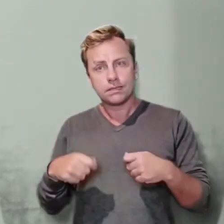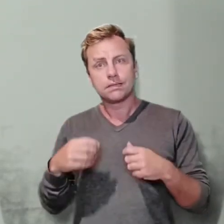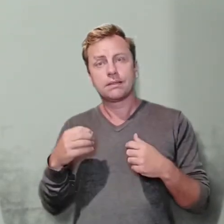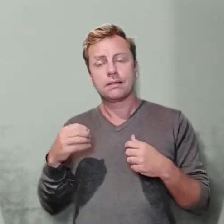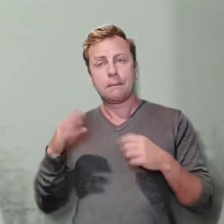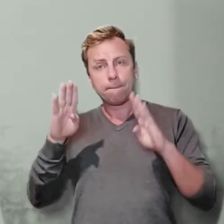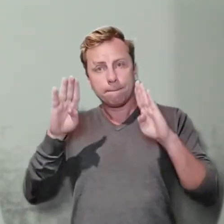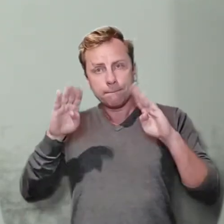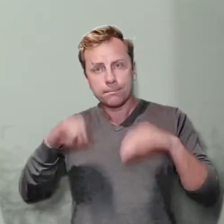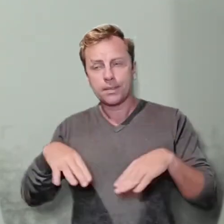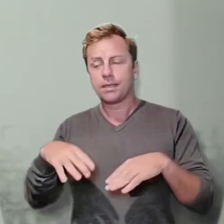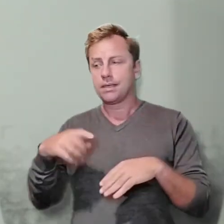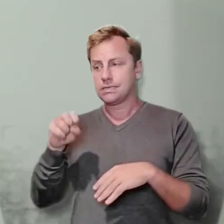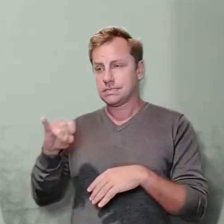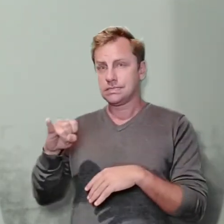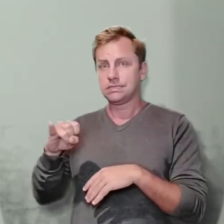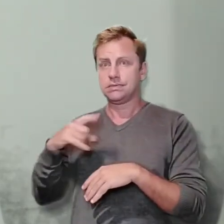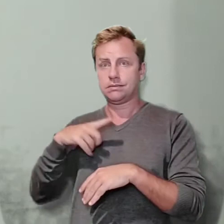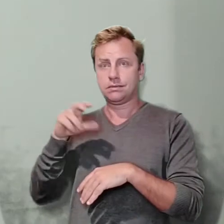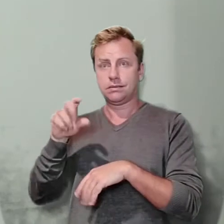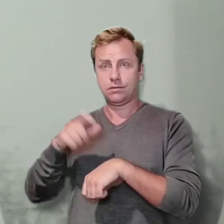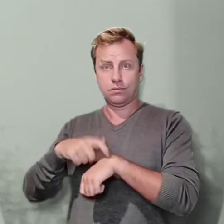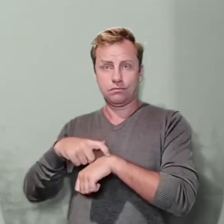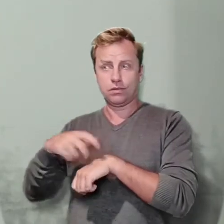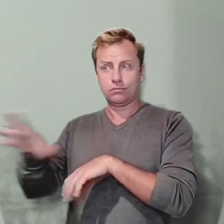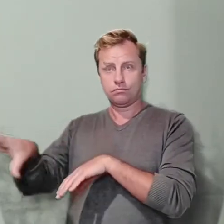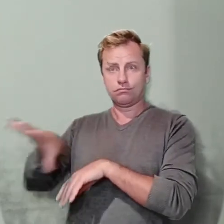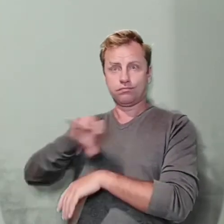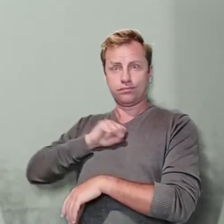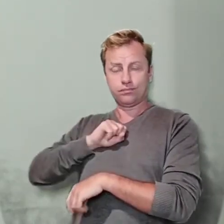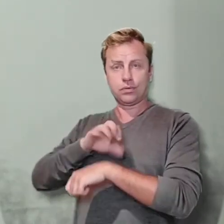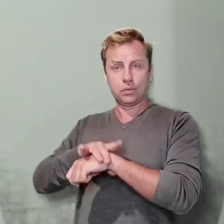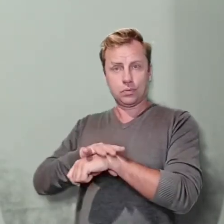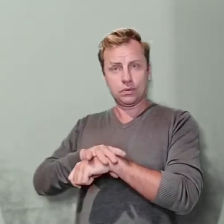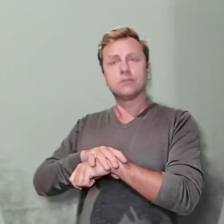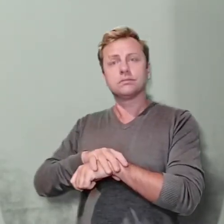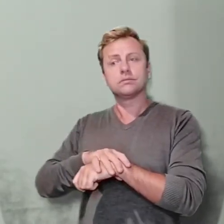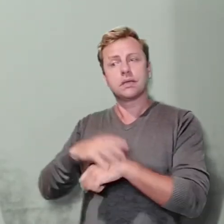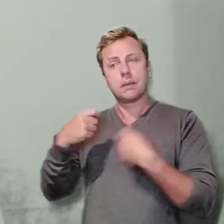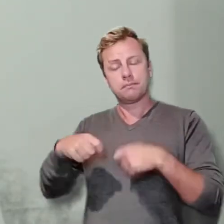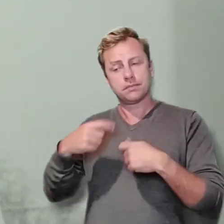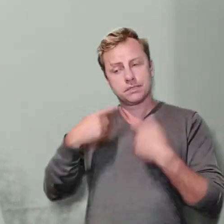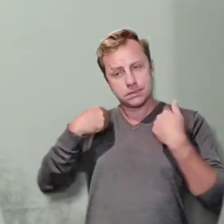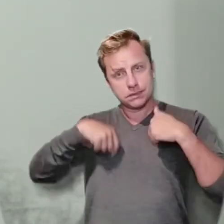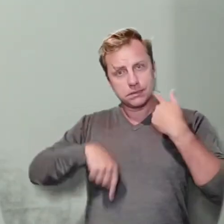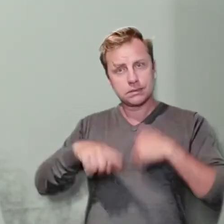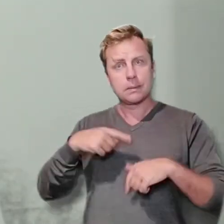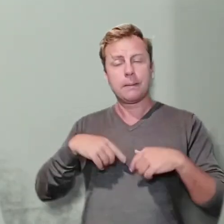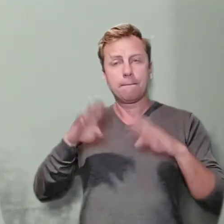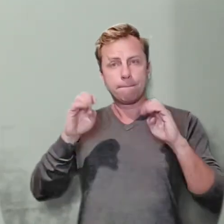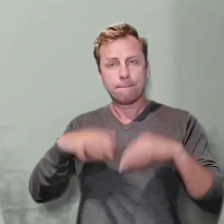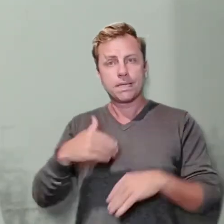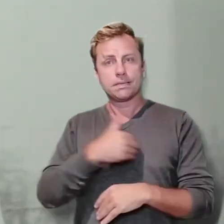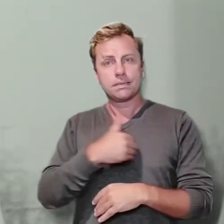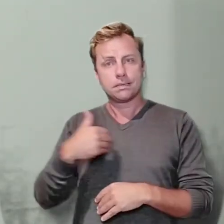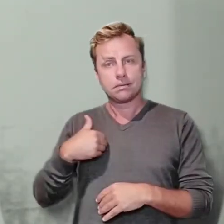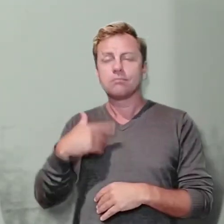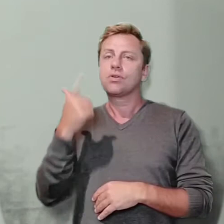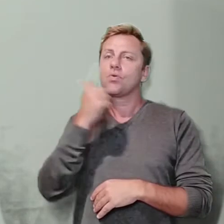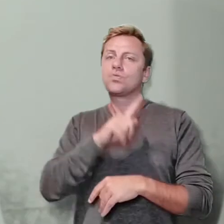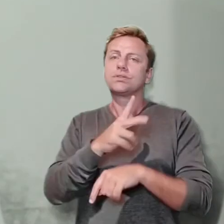possa, no momento de uma infecção por um micro-organismo, estar saudável para